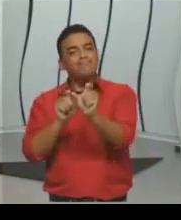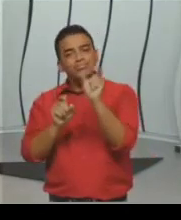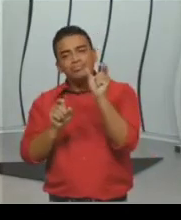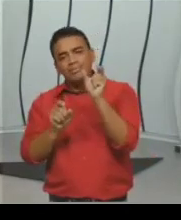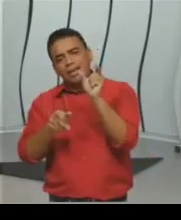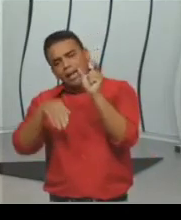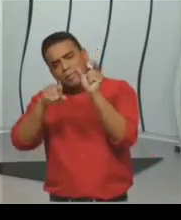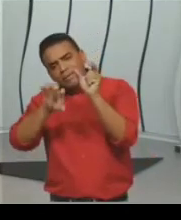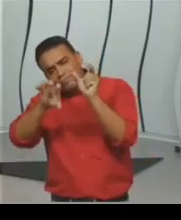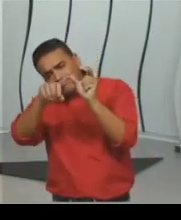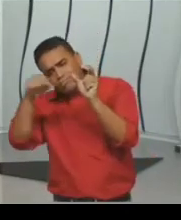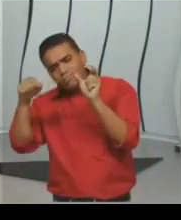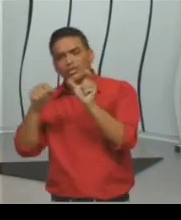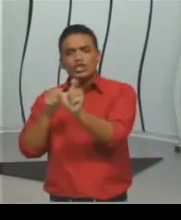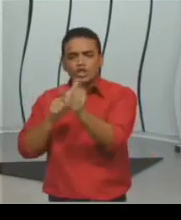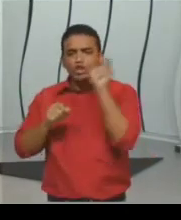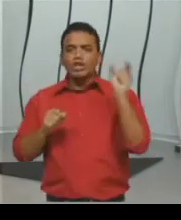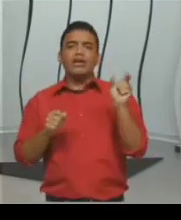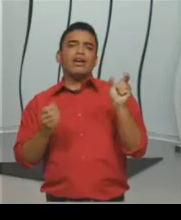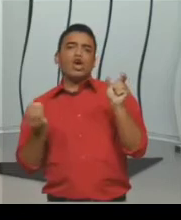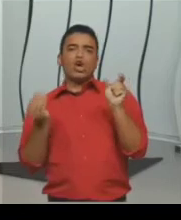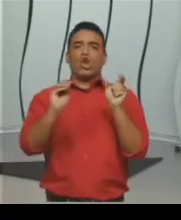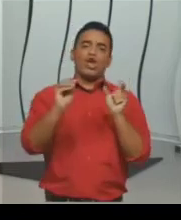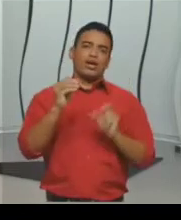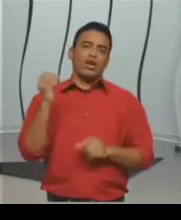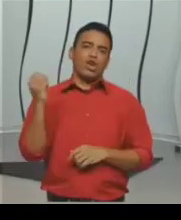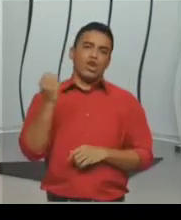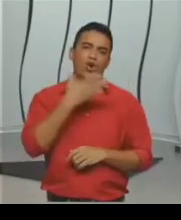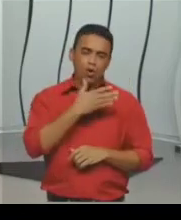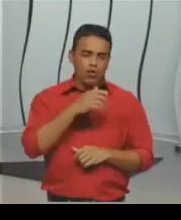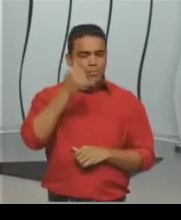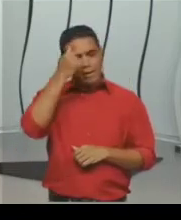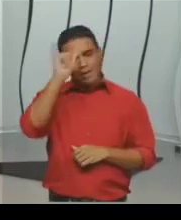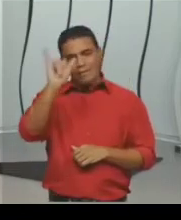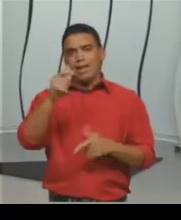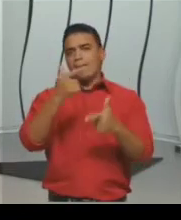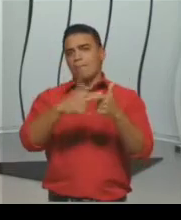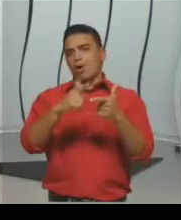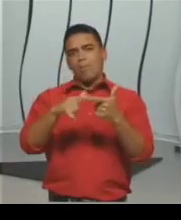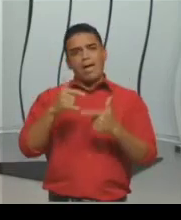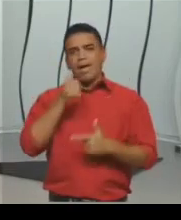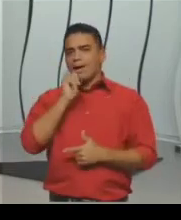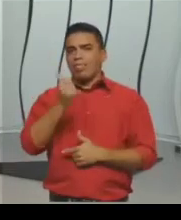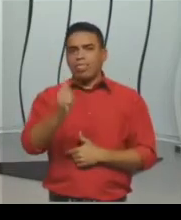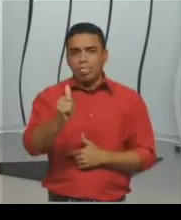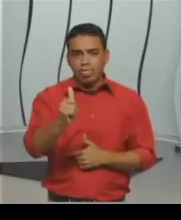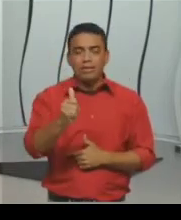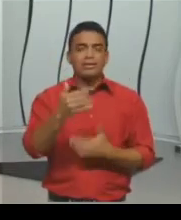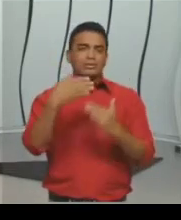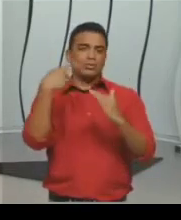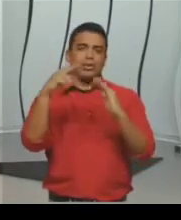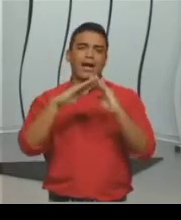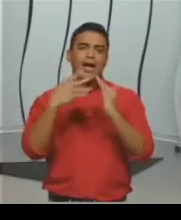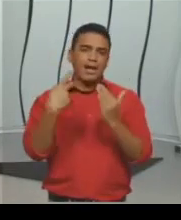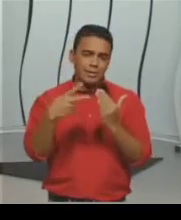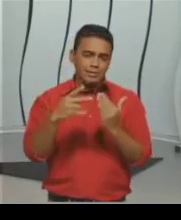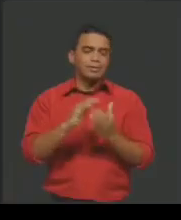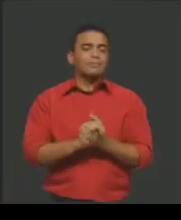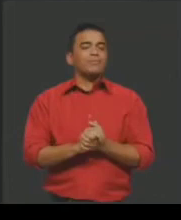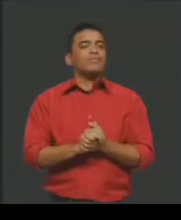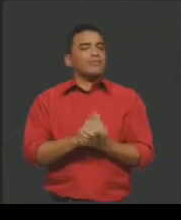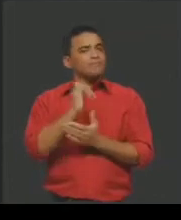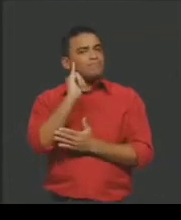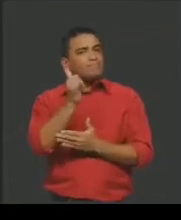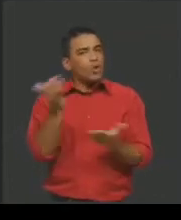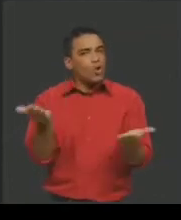fusível, são importantíssimos para evitar aí os curtos circuitos. É isso que eu queria falar com vocês hoje, sobre